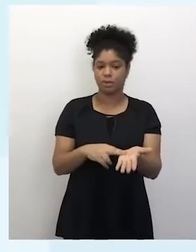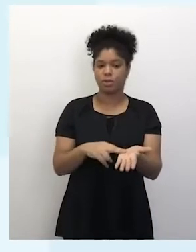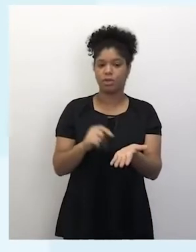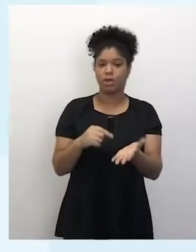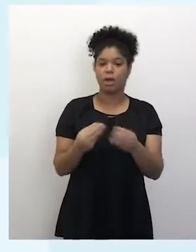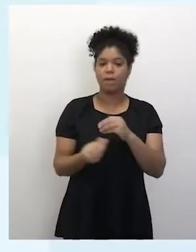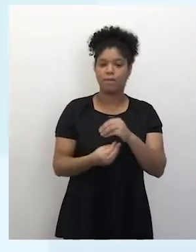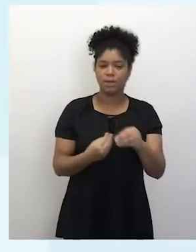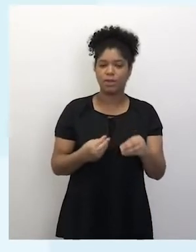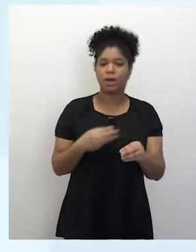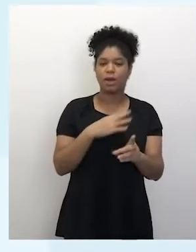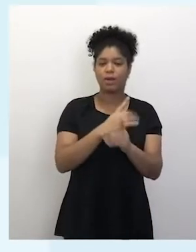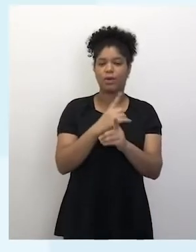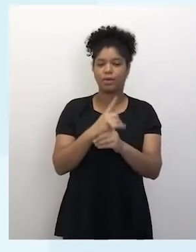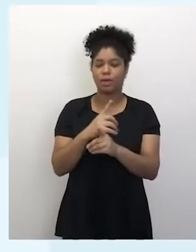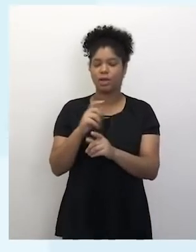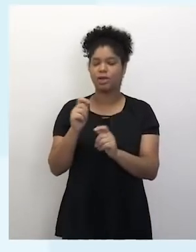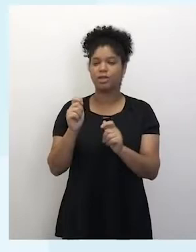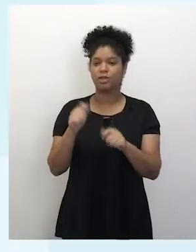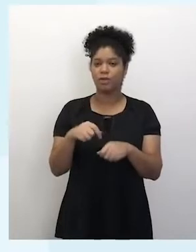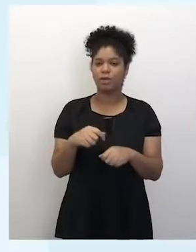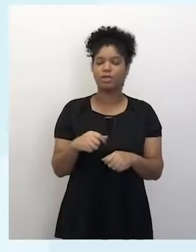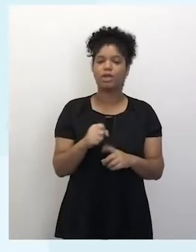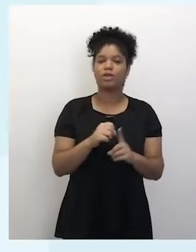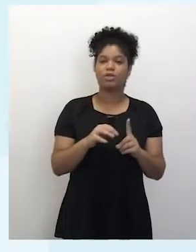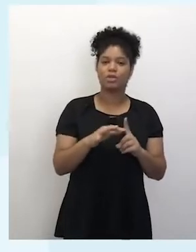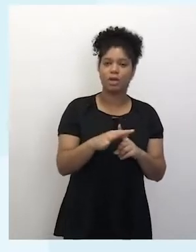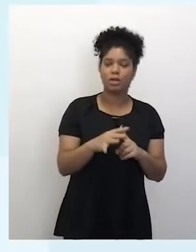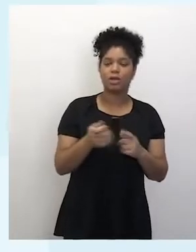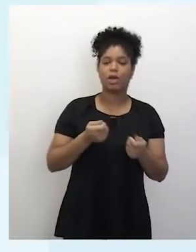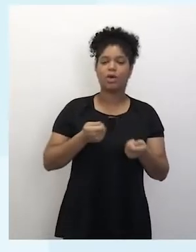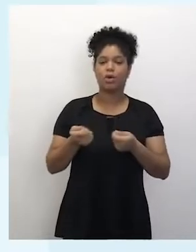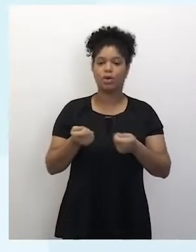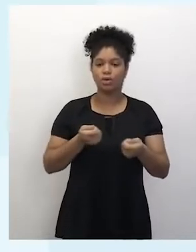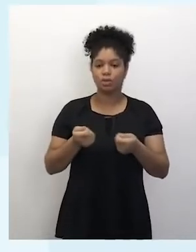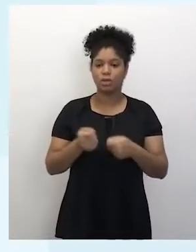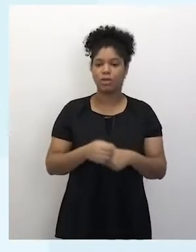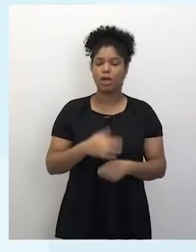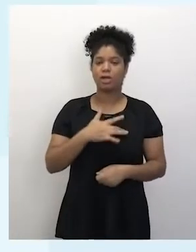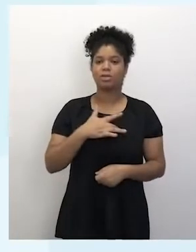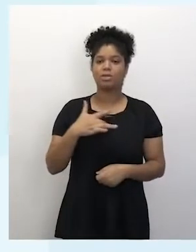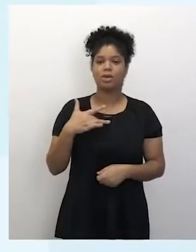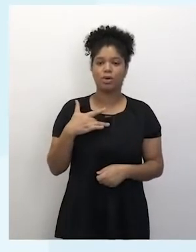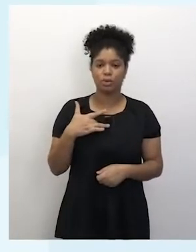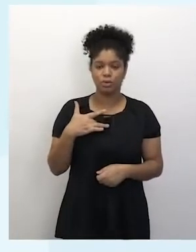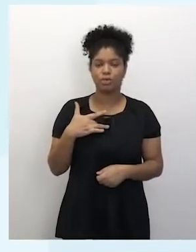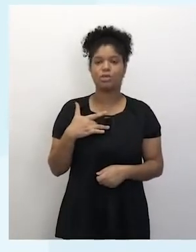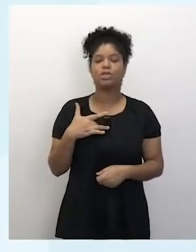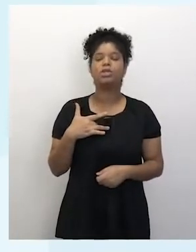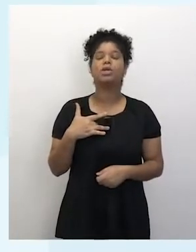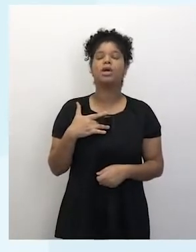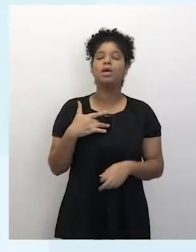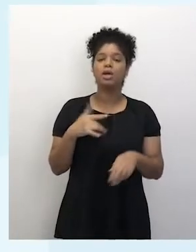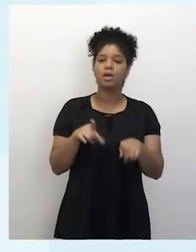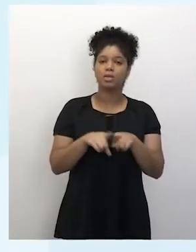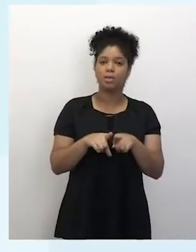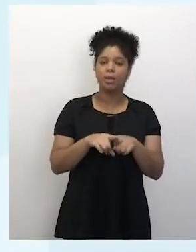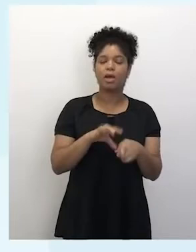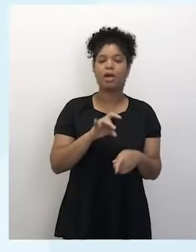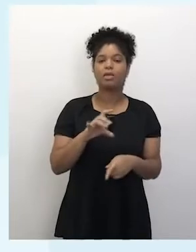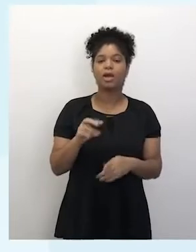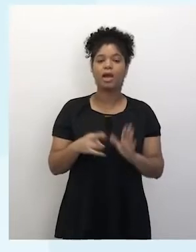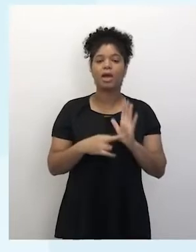levantamentos ambientais, socioeconômicos, educacionais, de saúde, etc., podem ser